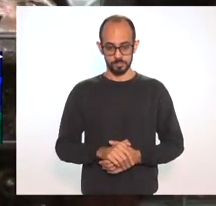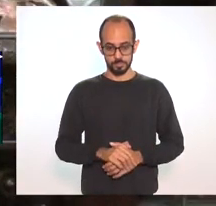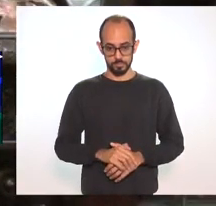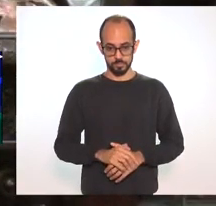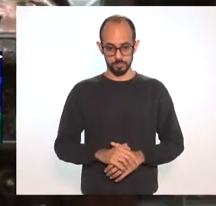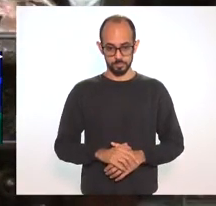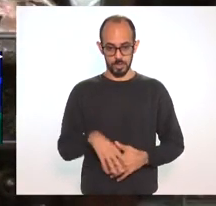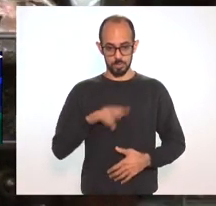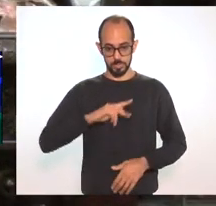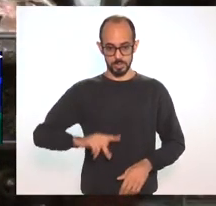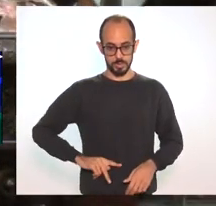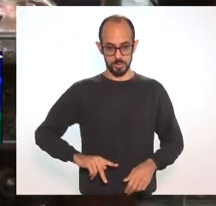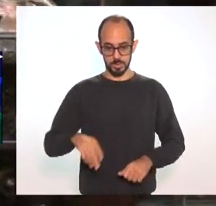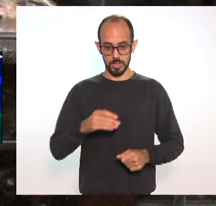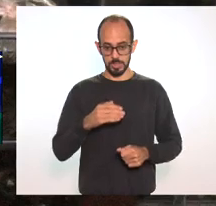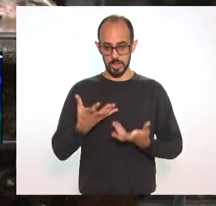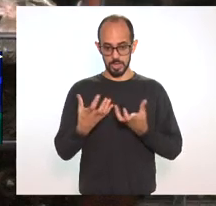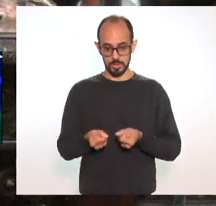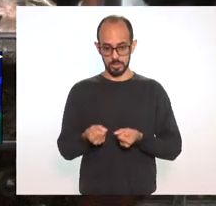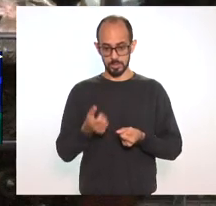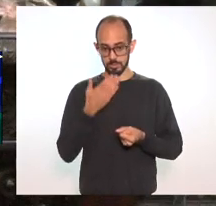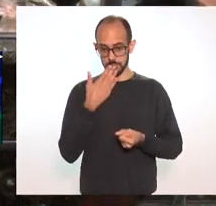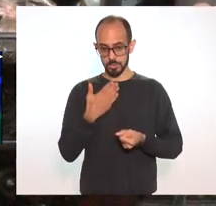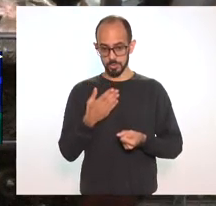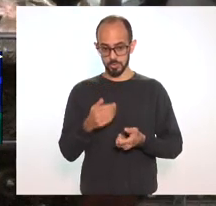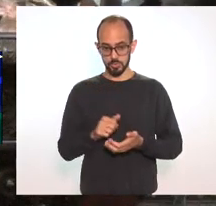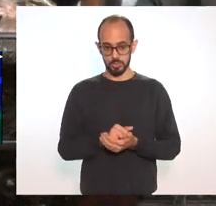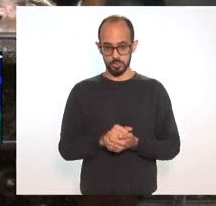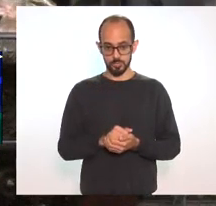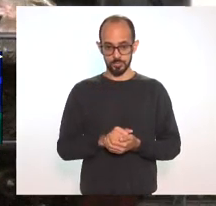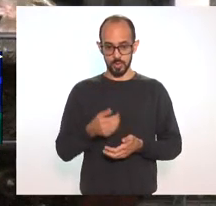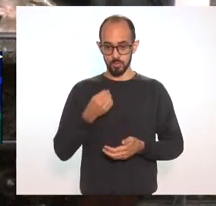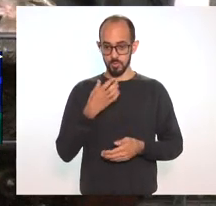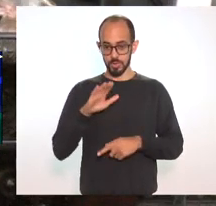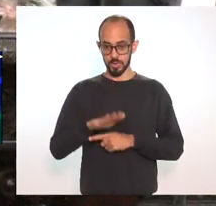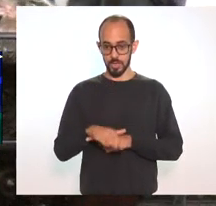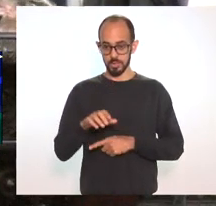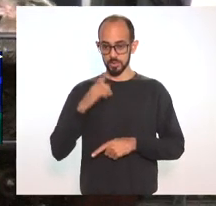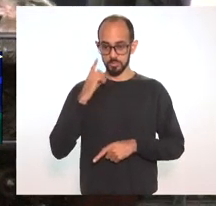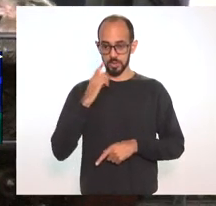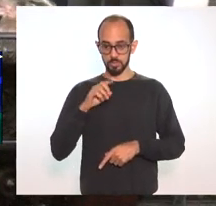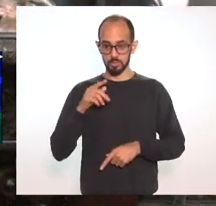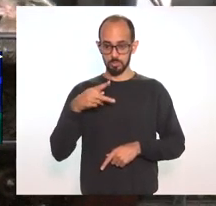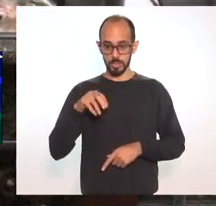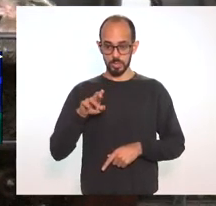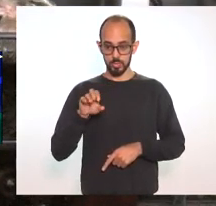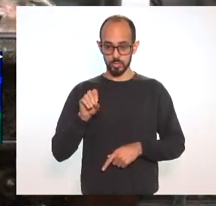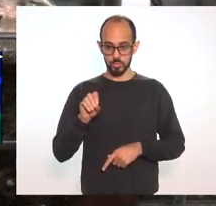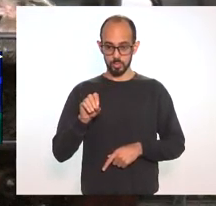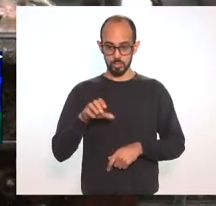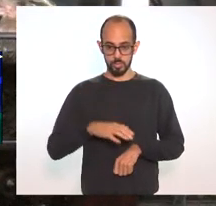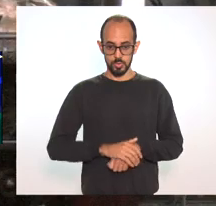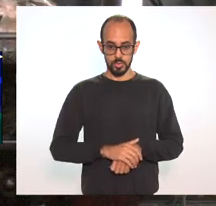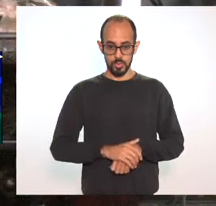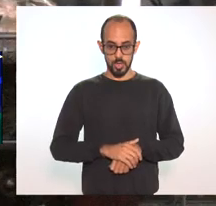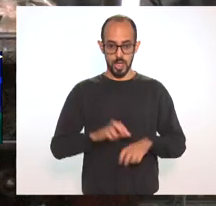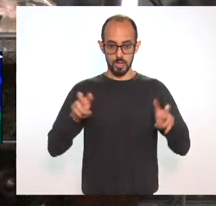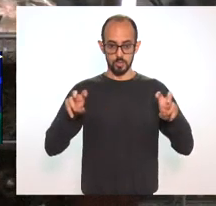Presidência, defere pedido de Vossa Excelência. Boa tarde, deputado Pedro Ricardo. Pela Comissão de Segurança Pública e Assuntos de